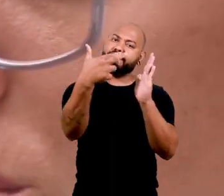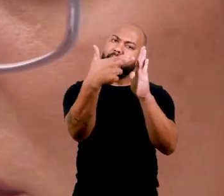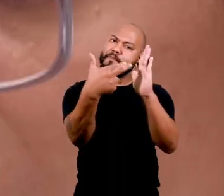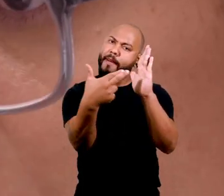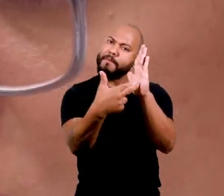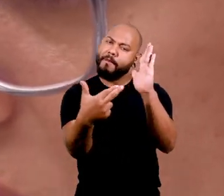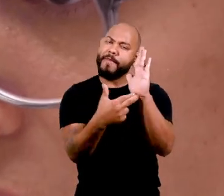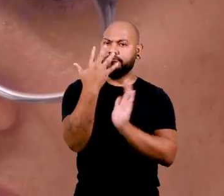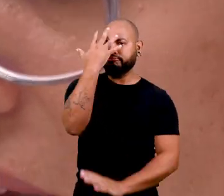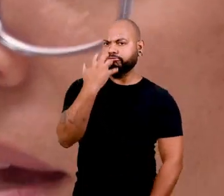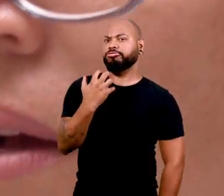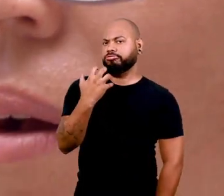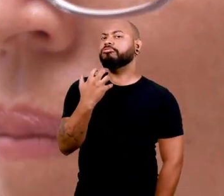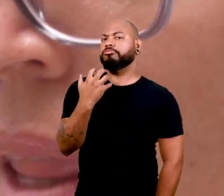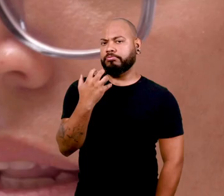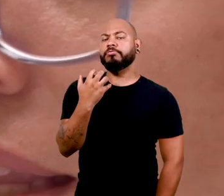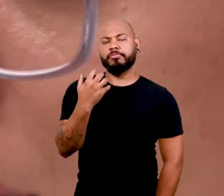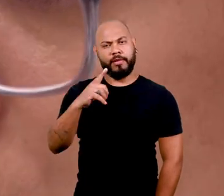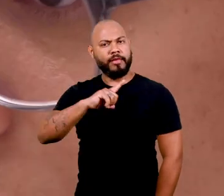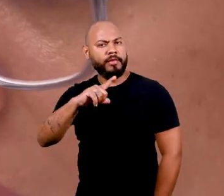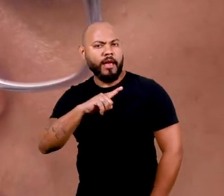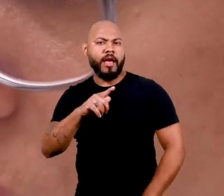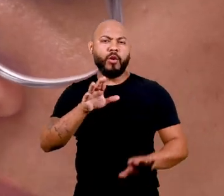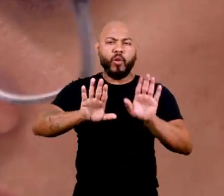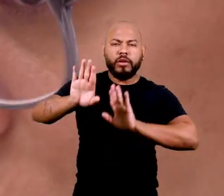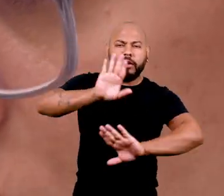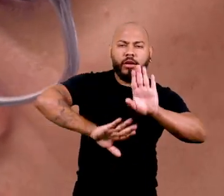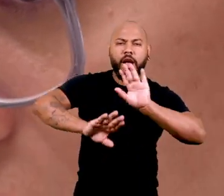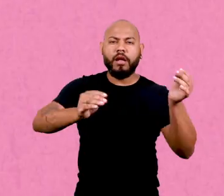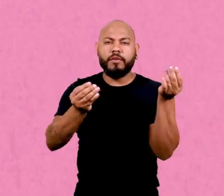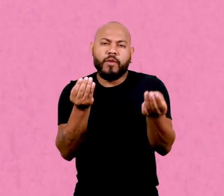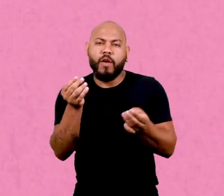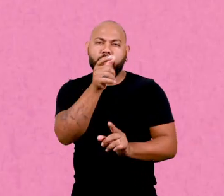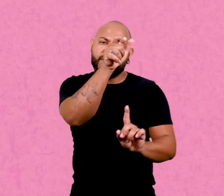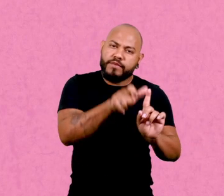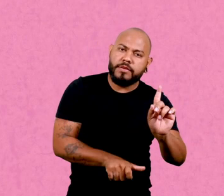são grupos sérios que, né, têm um cuidado com a pessoa.